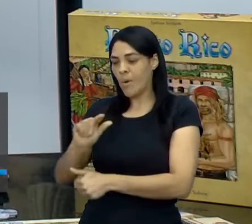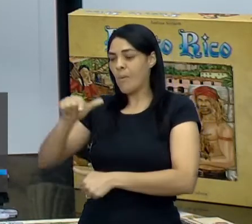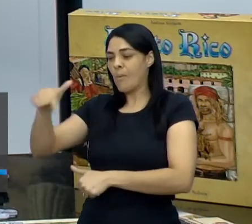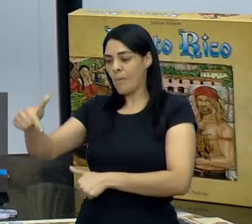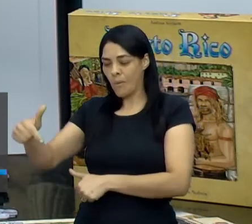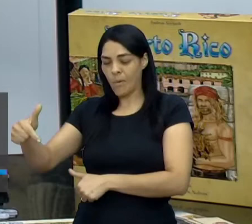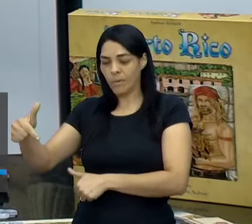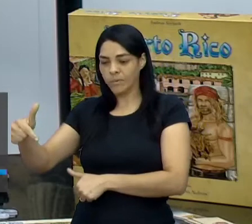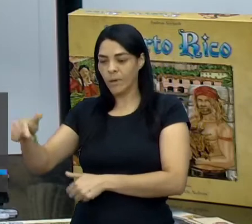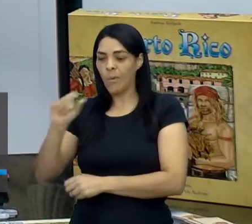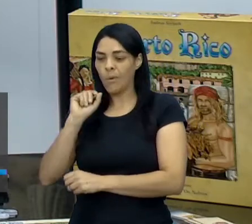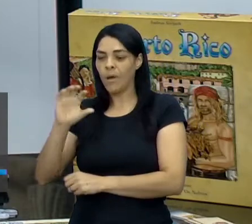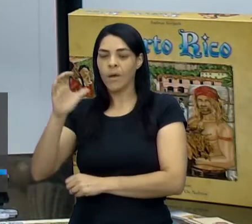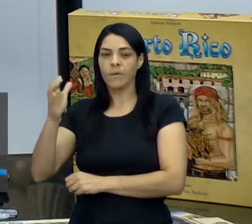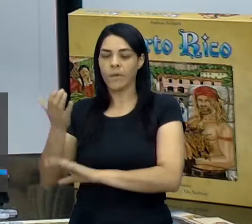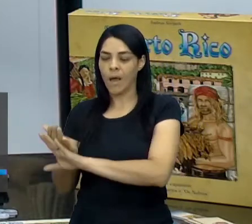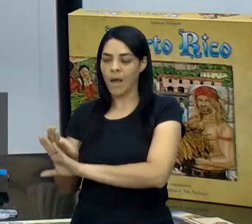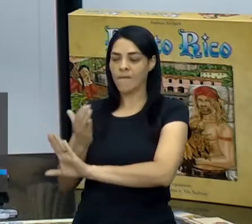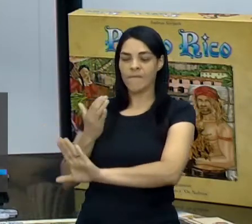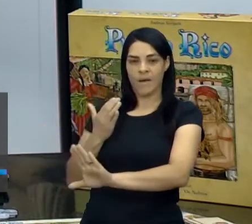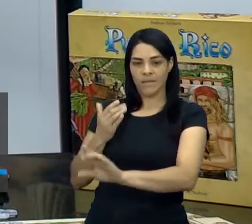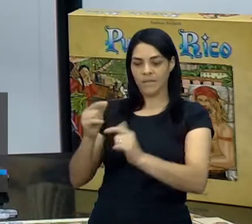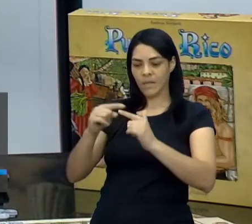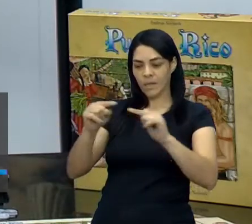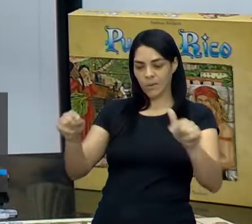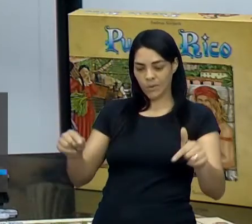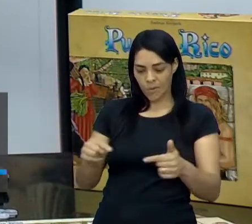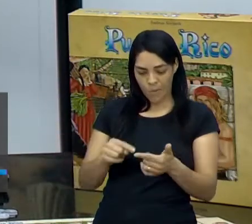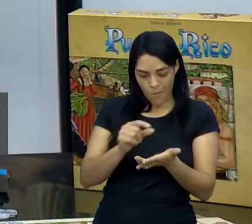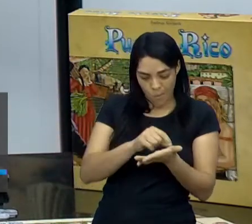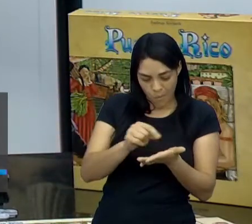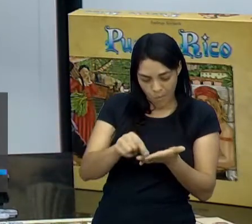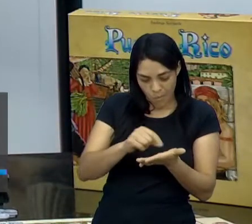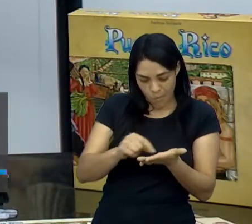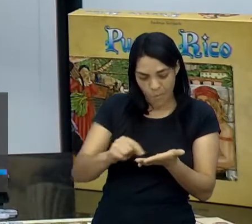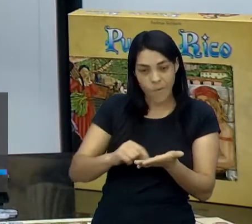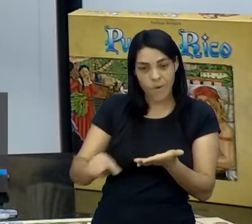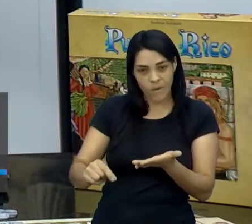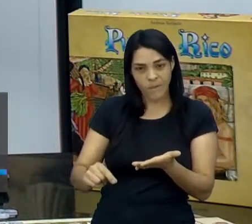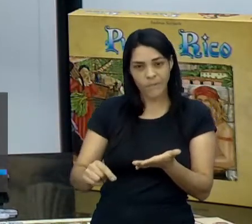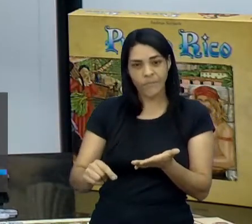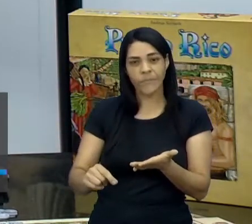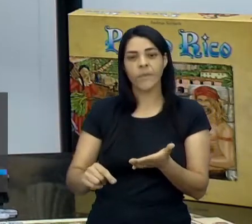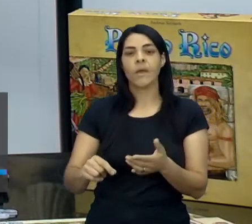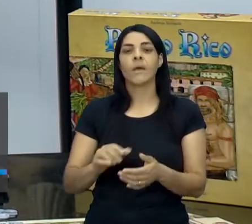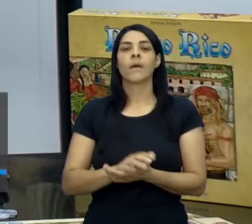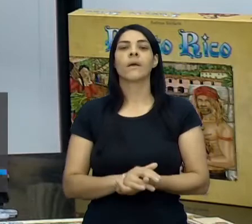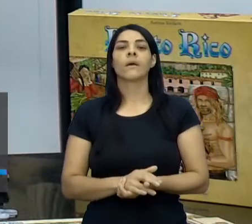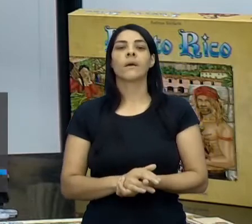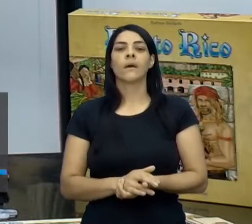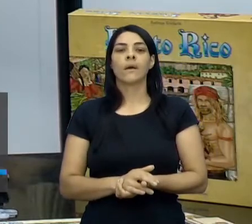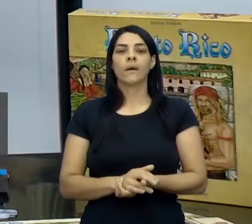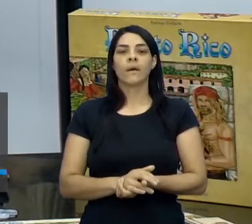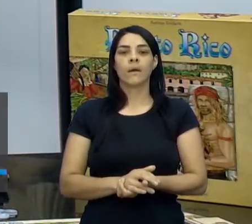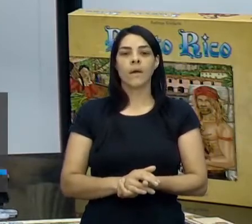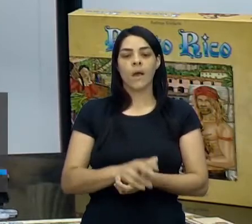você vai afastar as pessoas dos jogos de tabuleiro. Então, tem alguns jogos que a gente chama de jogos de entrada. O Agrícola, ele